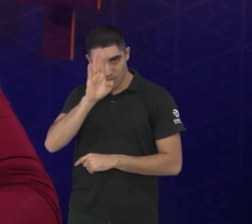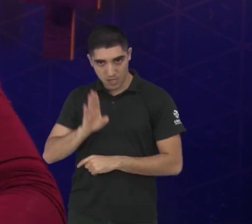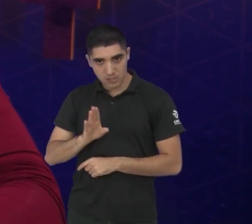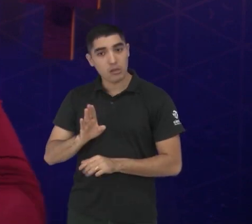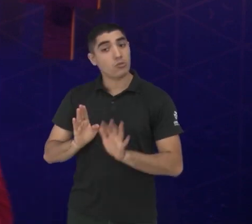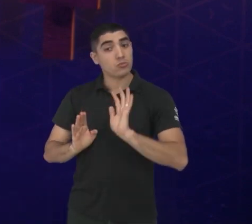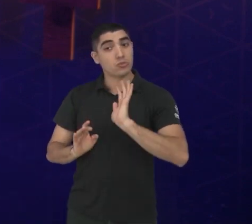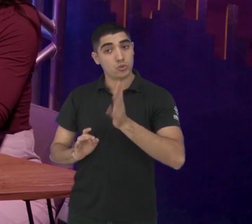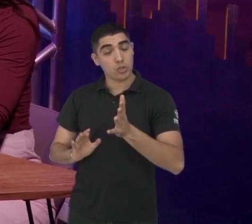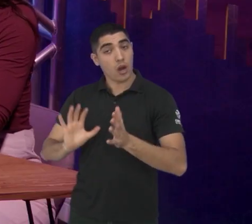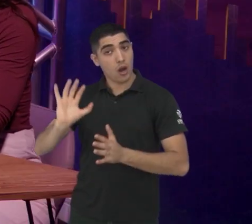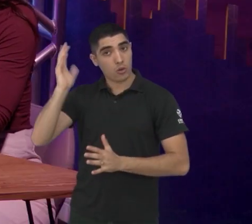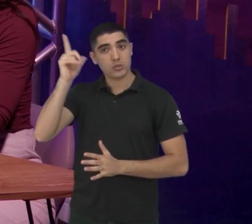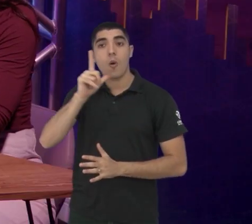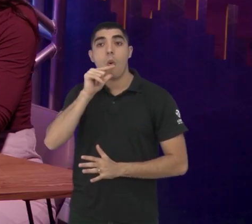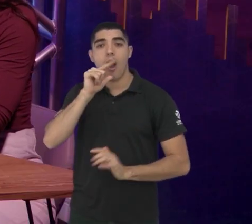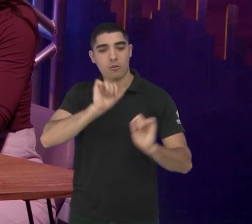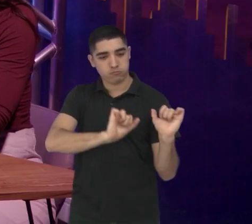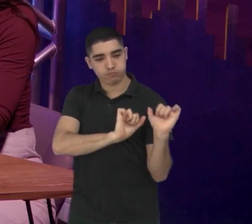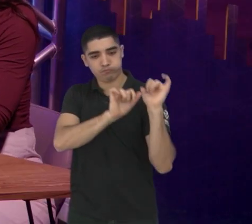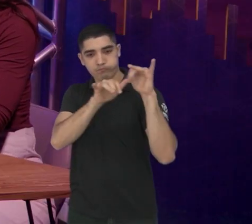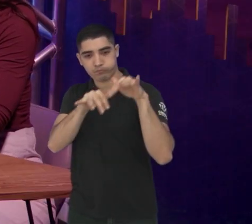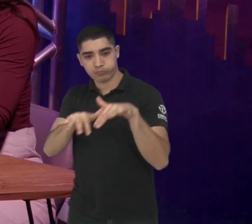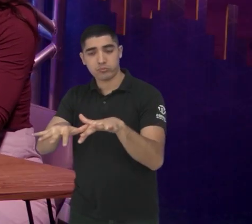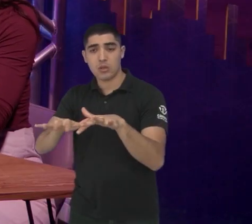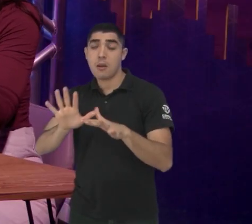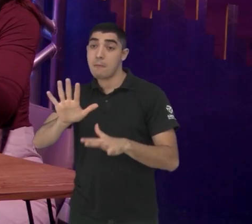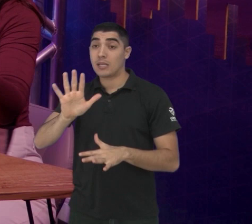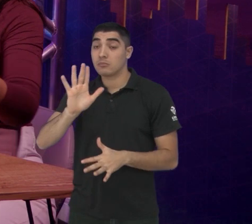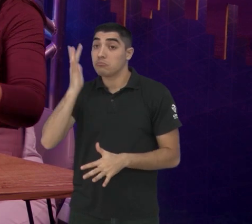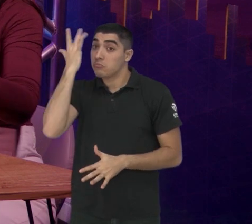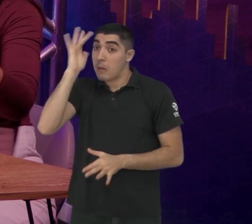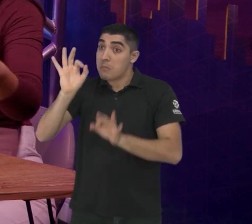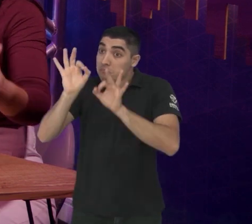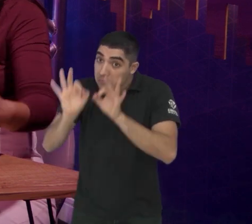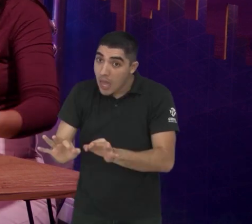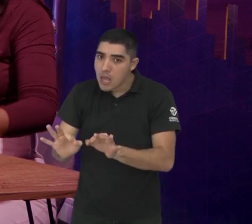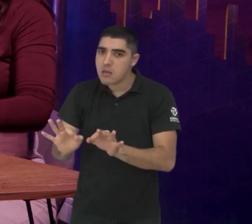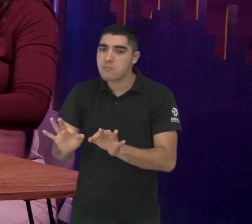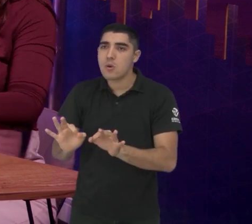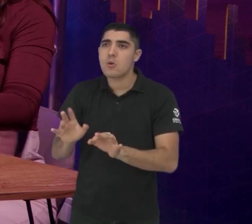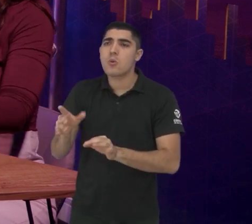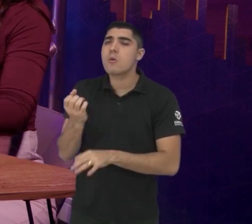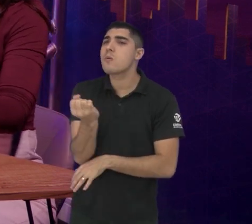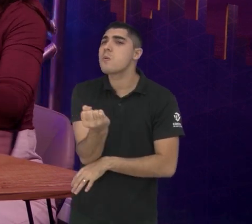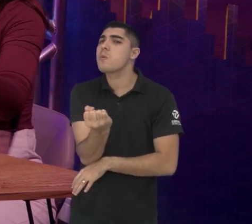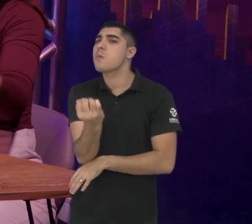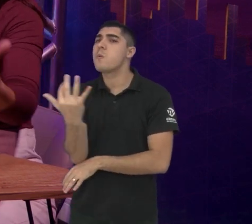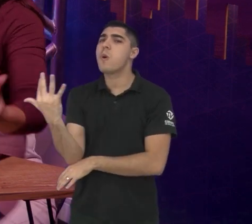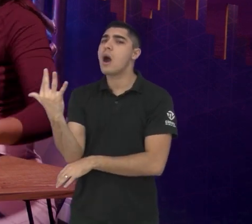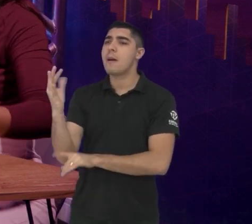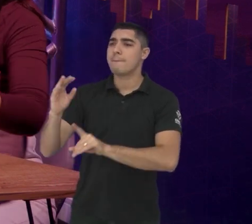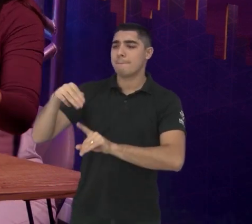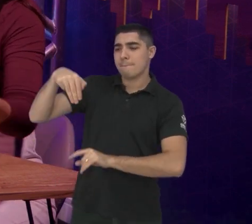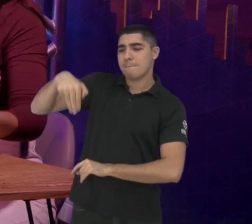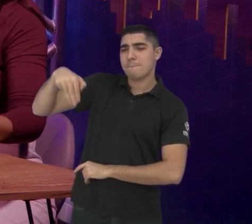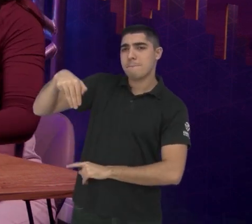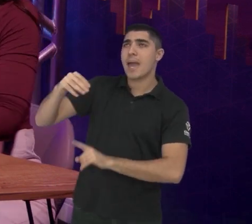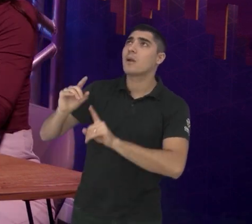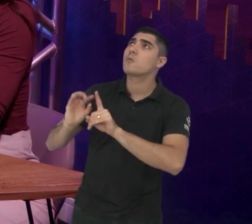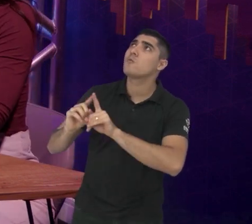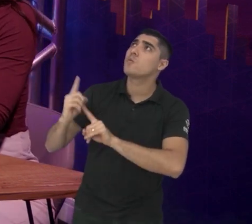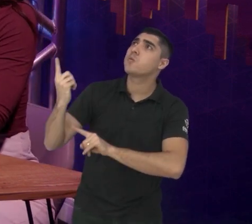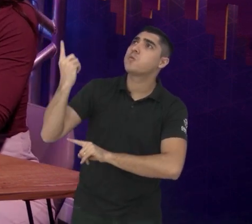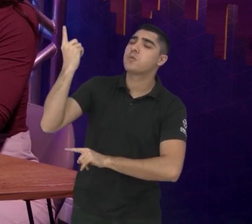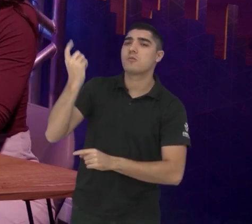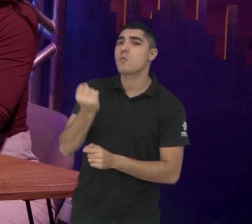no Brasil teve um tsunami também, gente. Não se sabe ao certo quantos metros chegaram